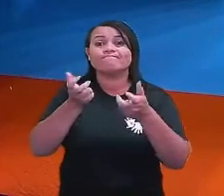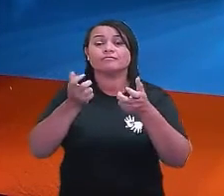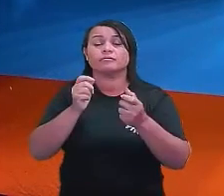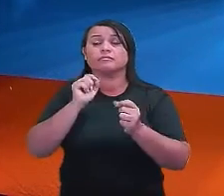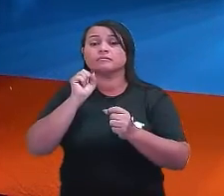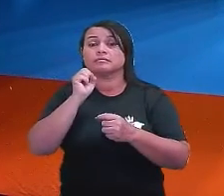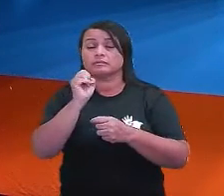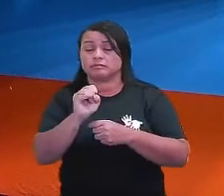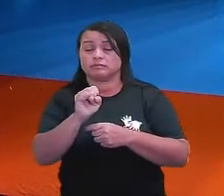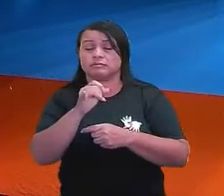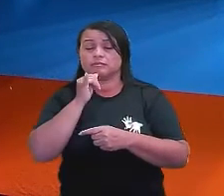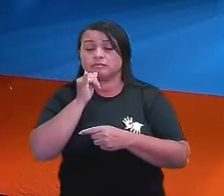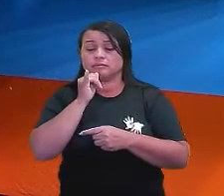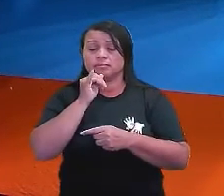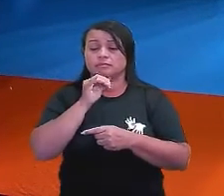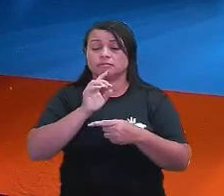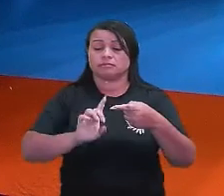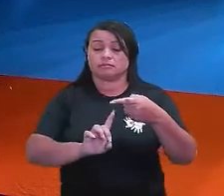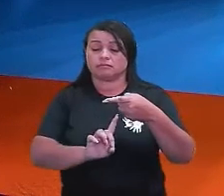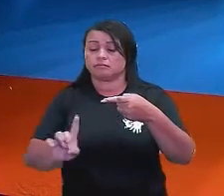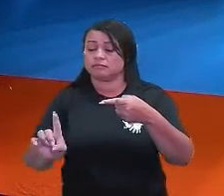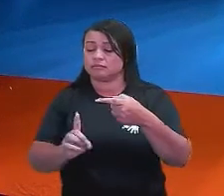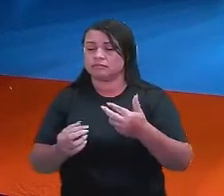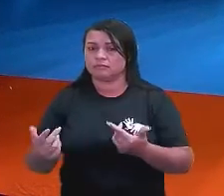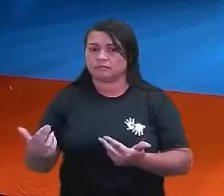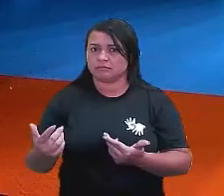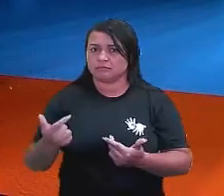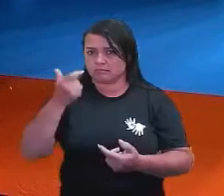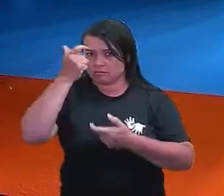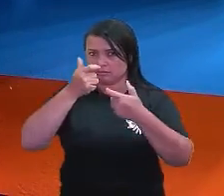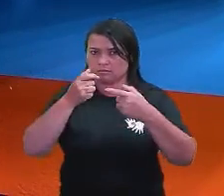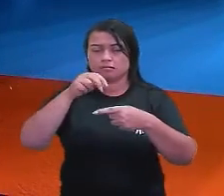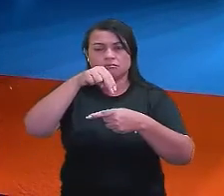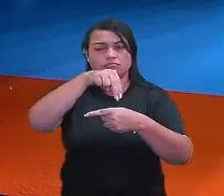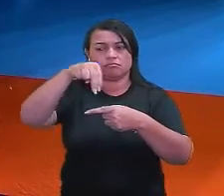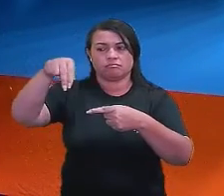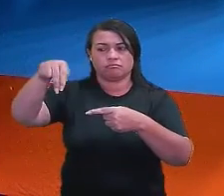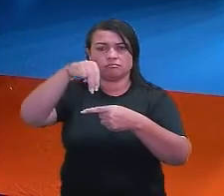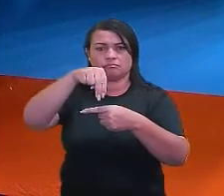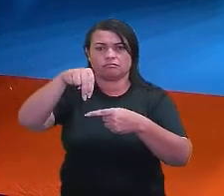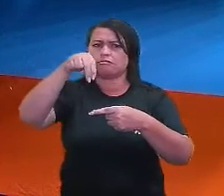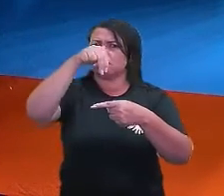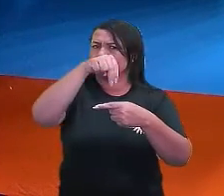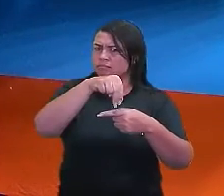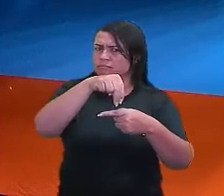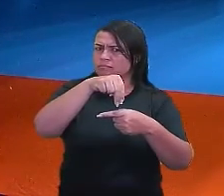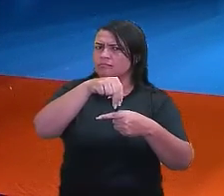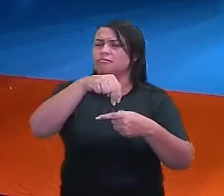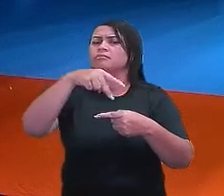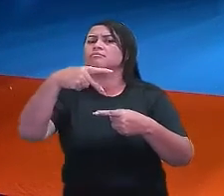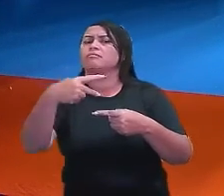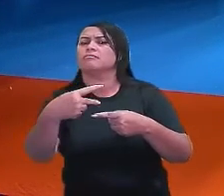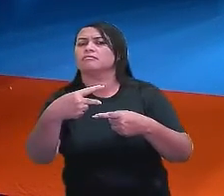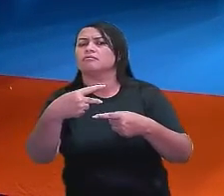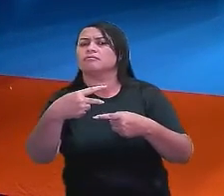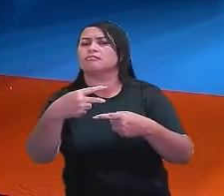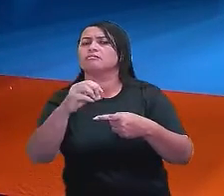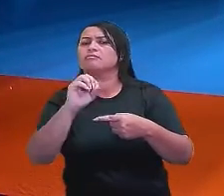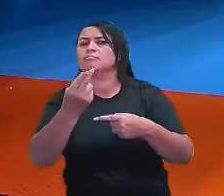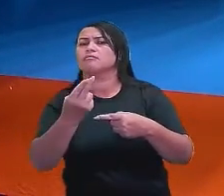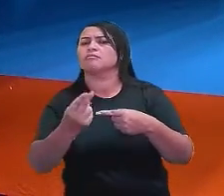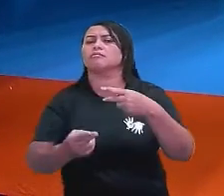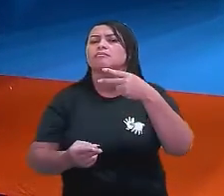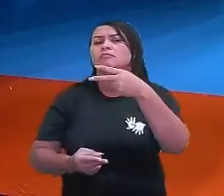igual. Então, se o denominador é igual, eu só me preocupo com o numerador. 3 é maior ou é menor do que